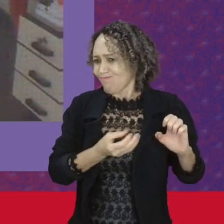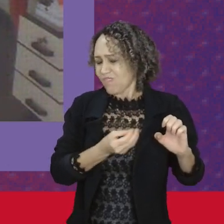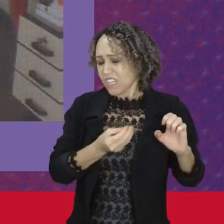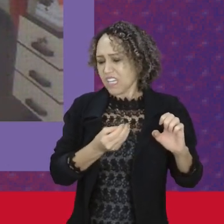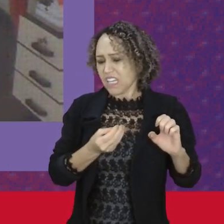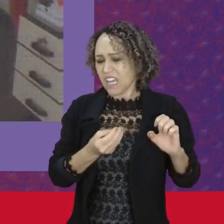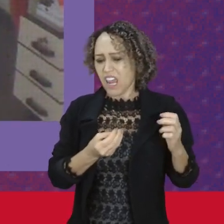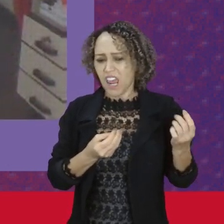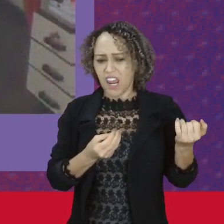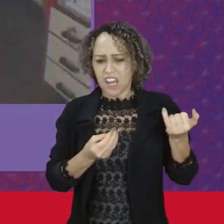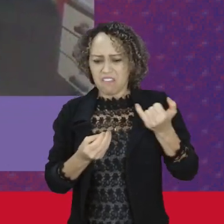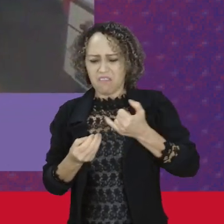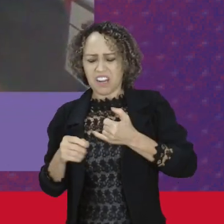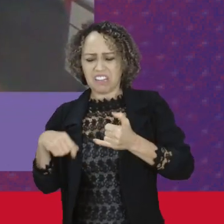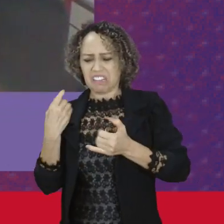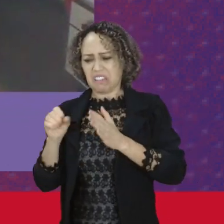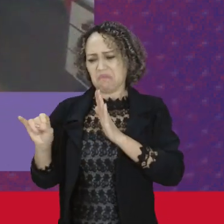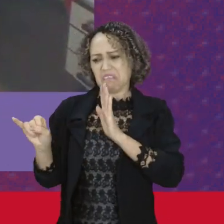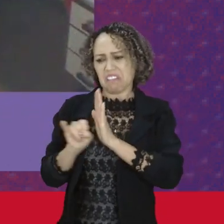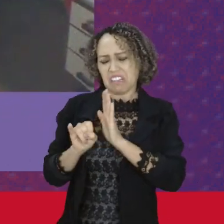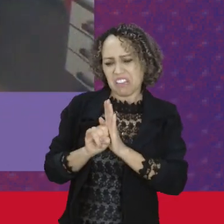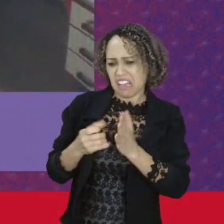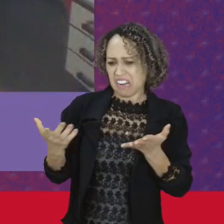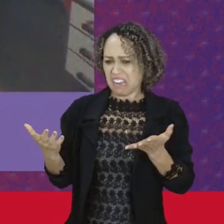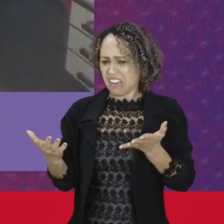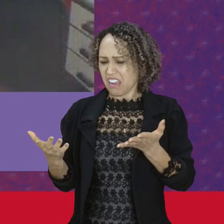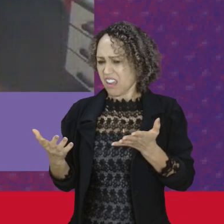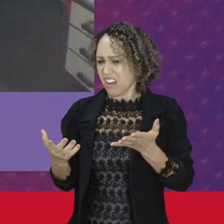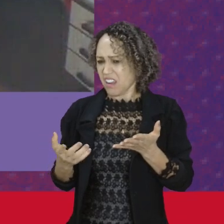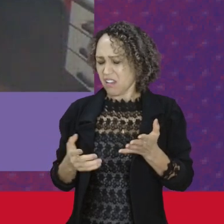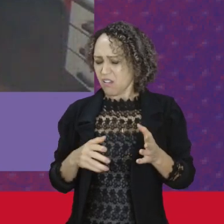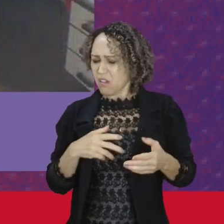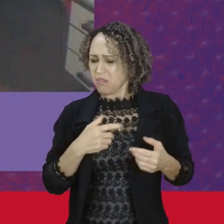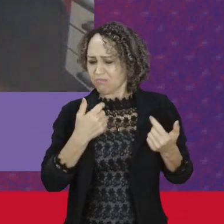chamam de identitarista, enfim, de outras coisas por aí.